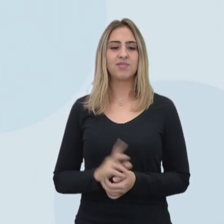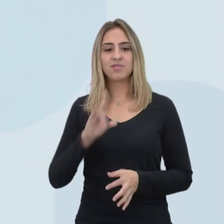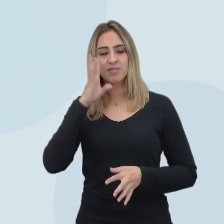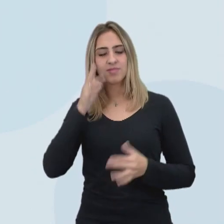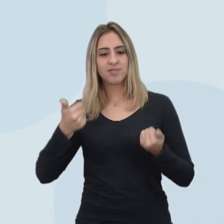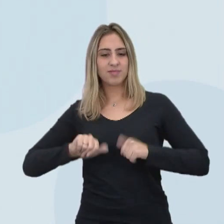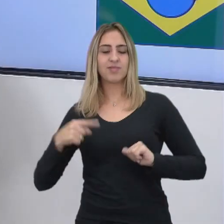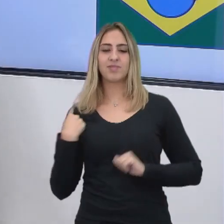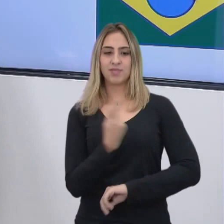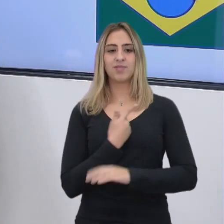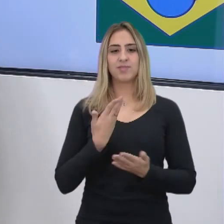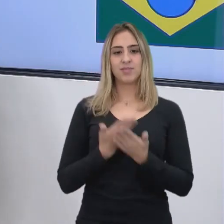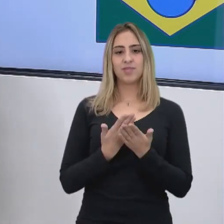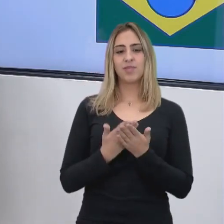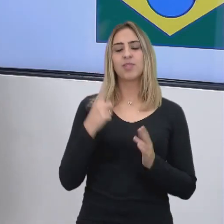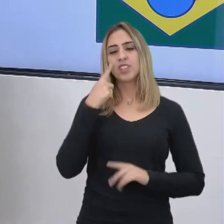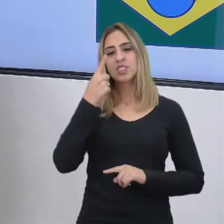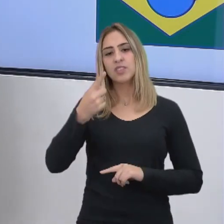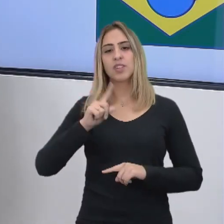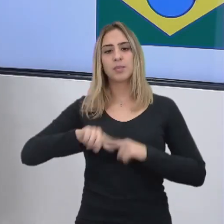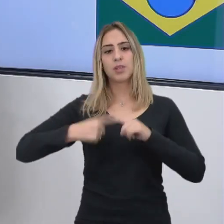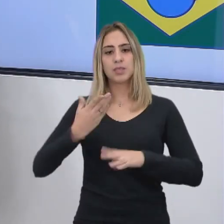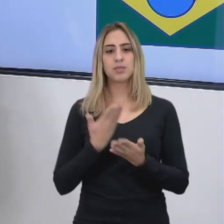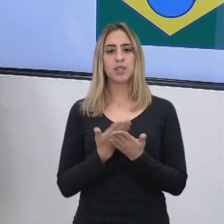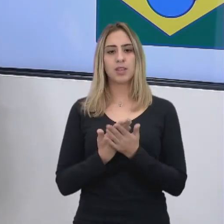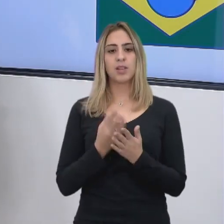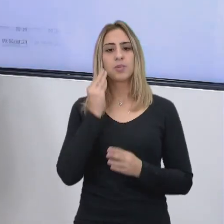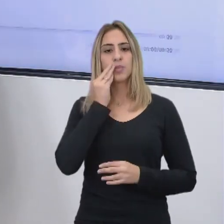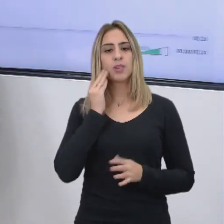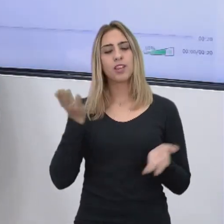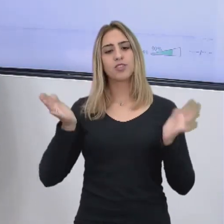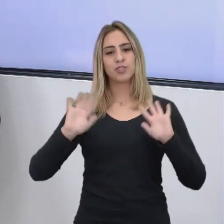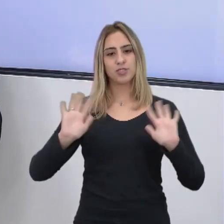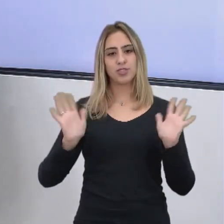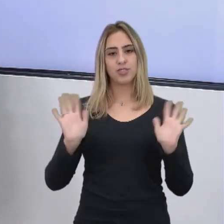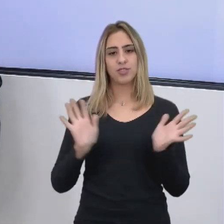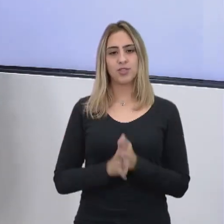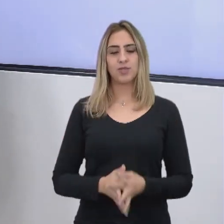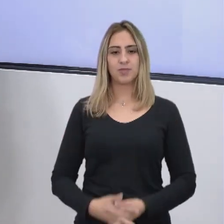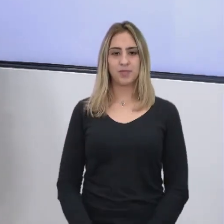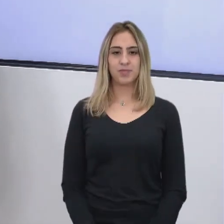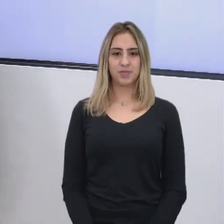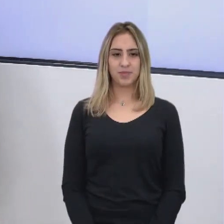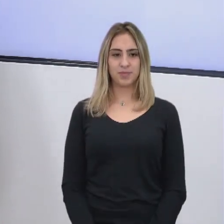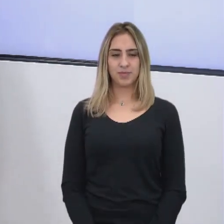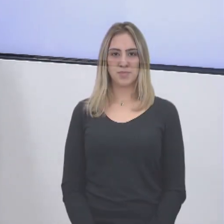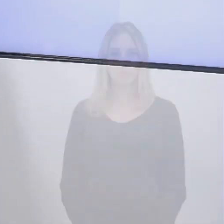esqueça de avaliar a nossa aula e a gente se vê aí nas próximas oportunidades. Então, até mais!